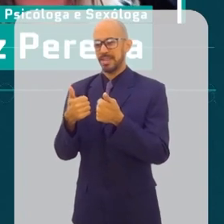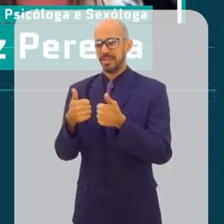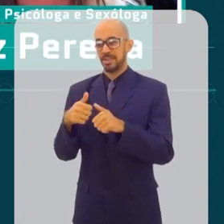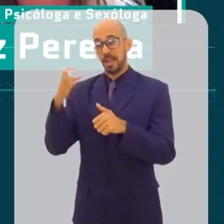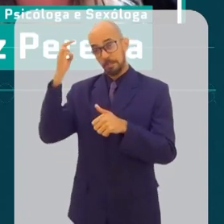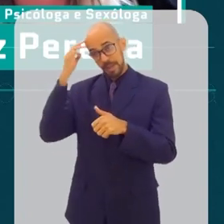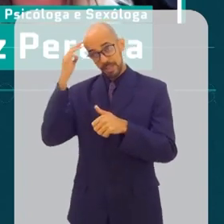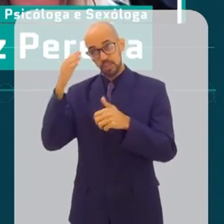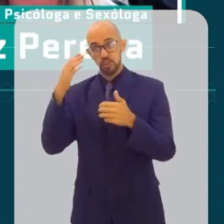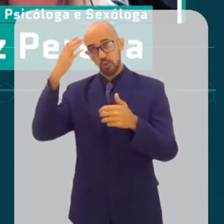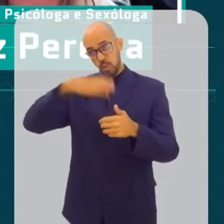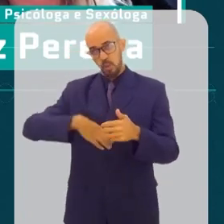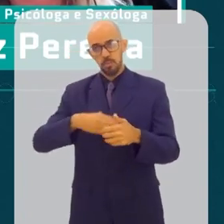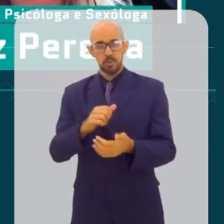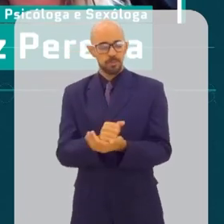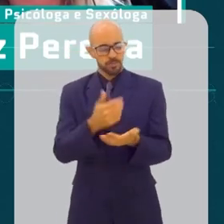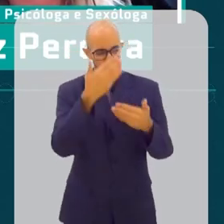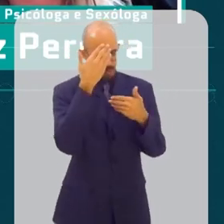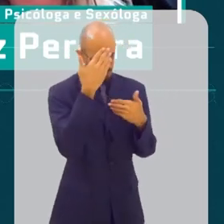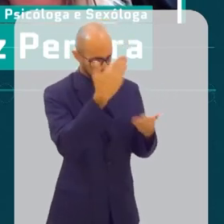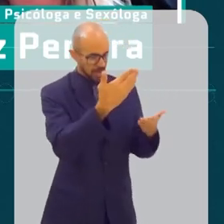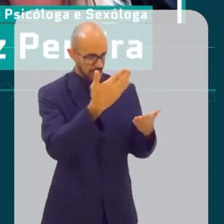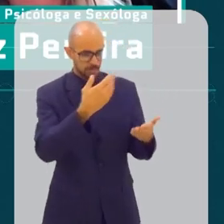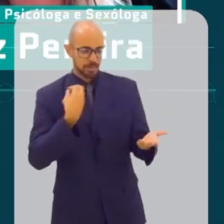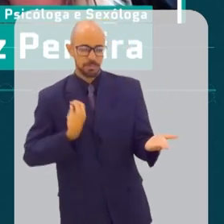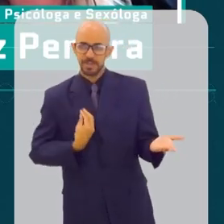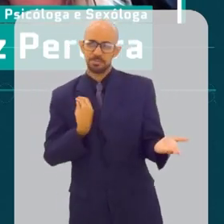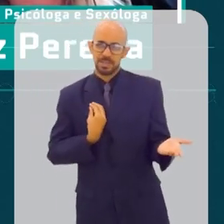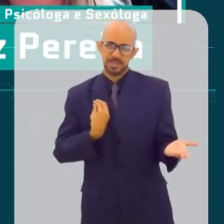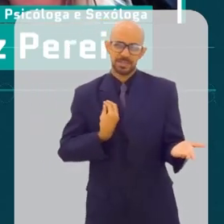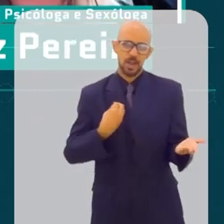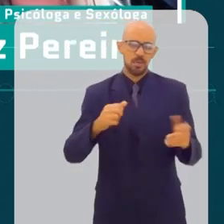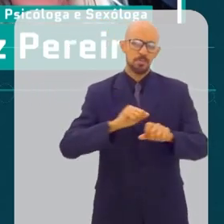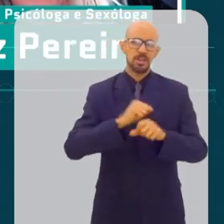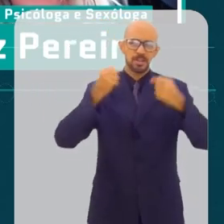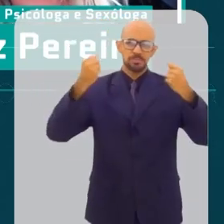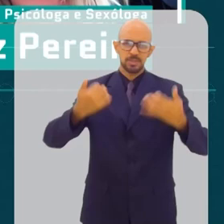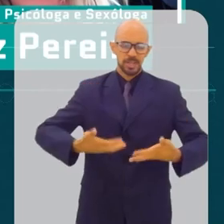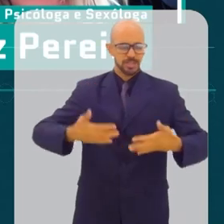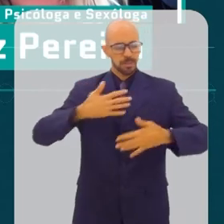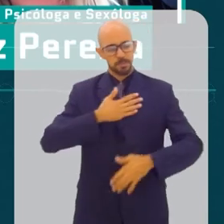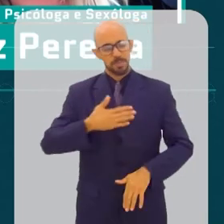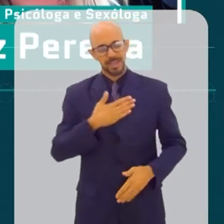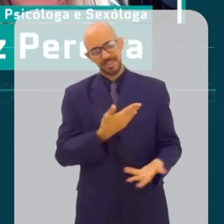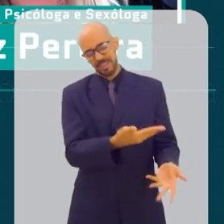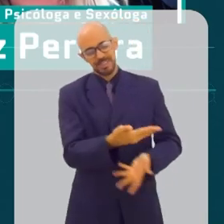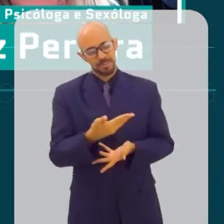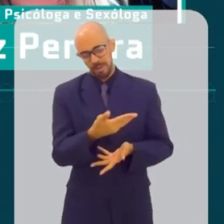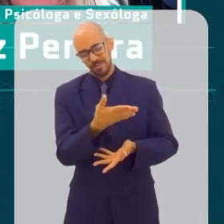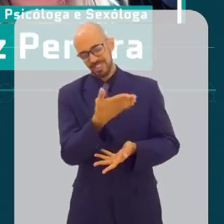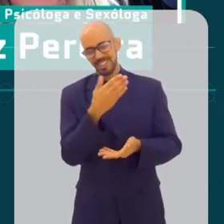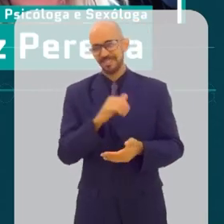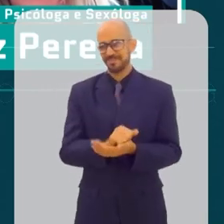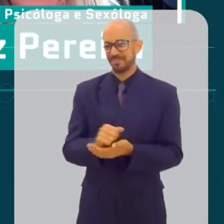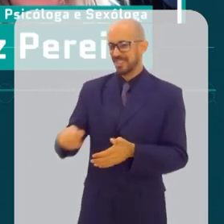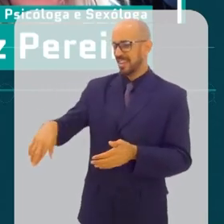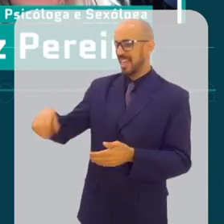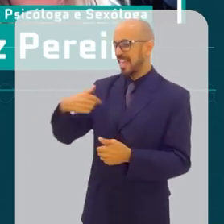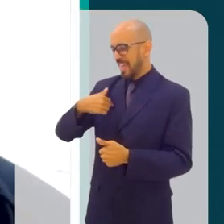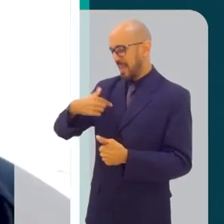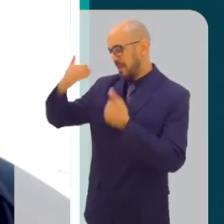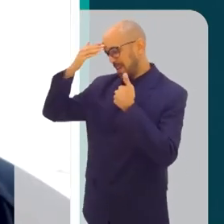física. É isso aí. Muito obrigado pela tua participação, pelos teus esclarecimentos aqui. Foi um prazer te receber aqui